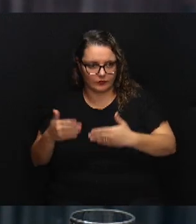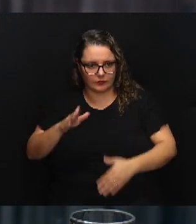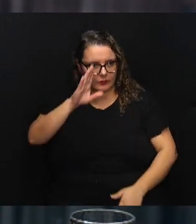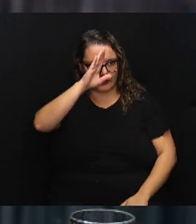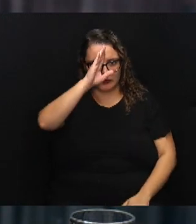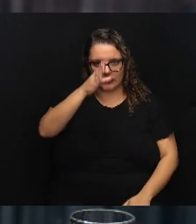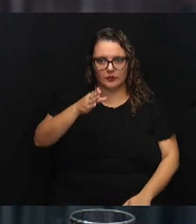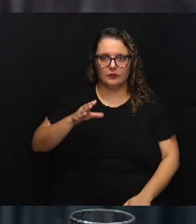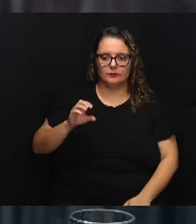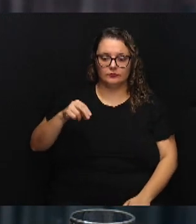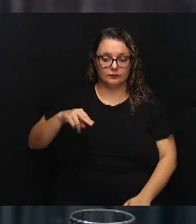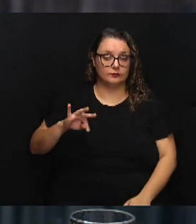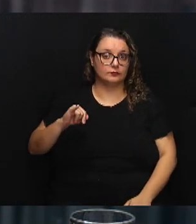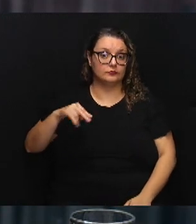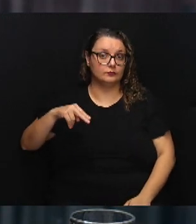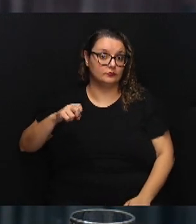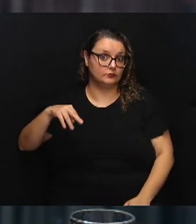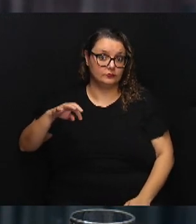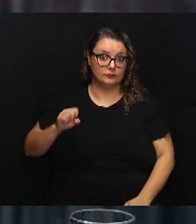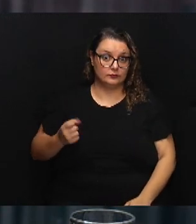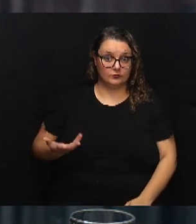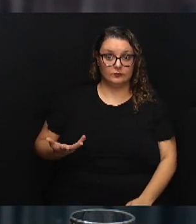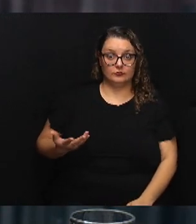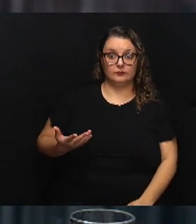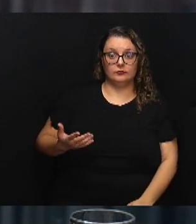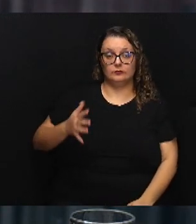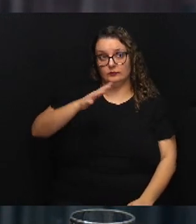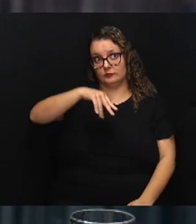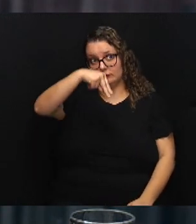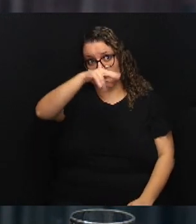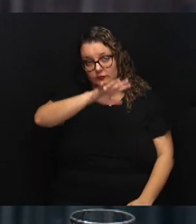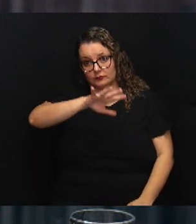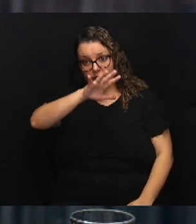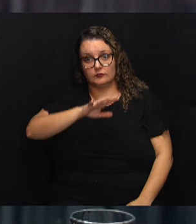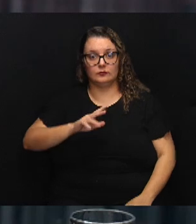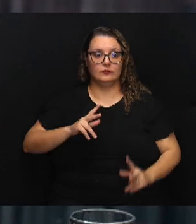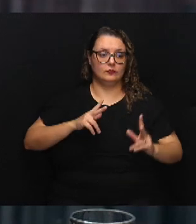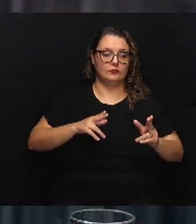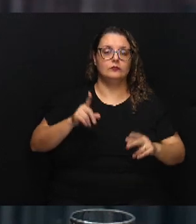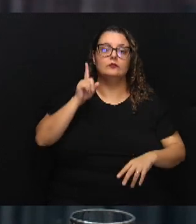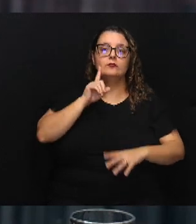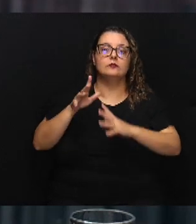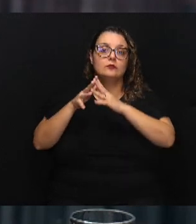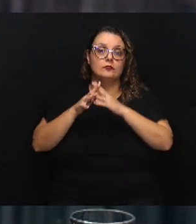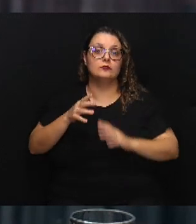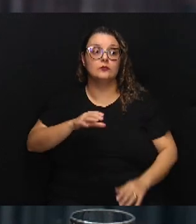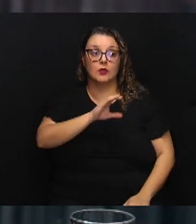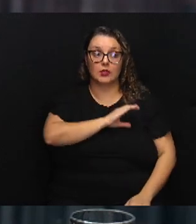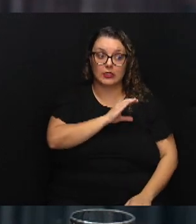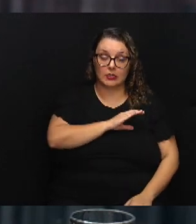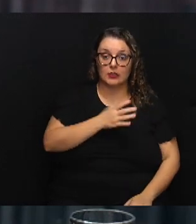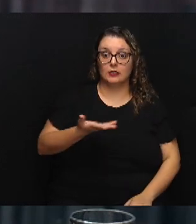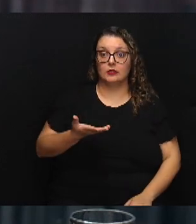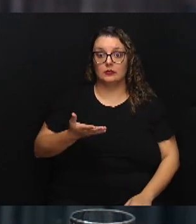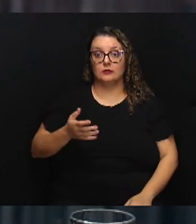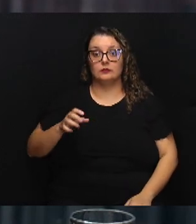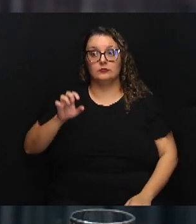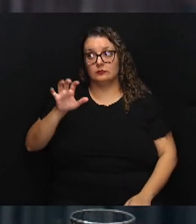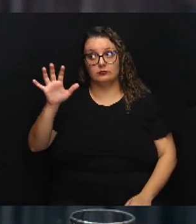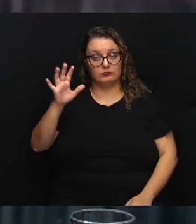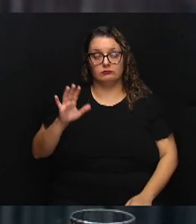em continentes no hemisfério norte, como parte dos Estados Unidos, Canadá e Europa, que já está habituado